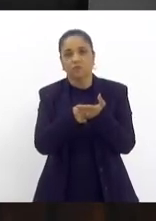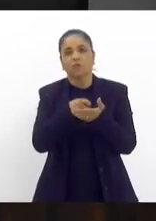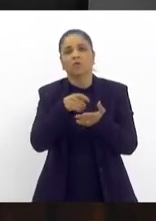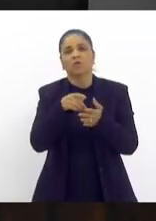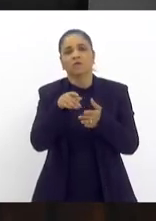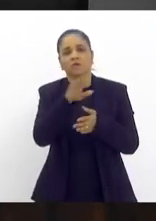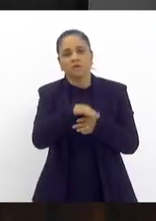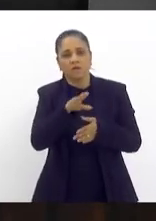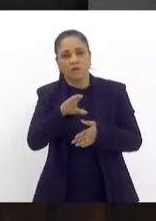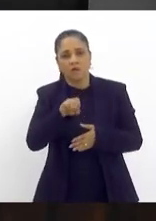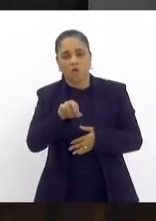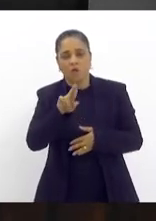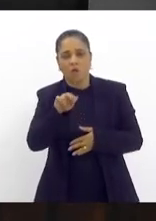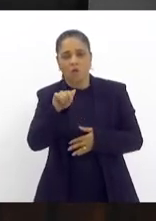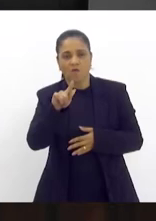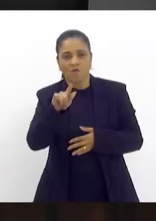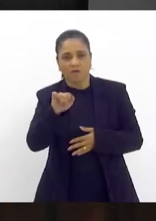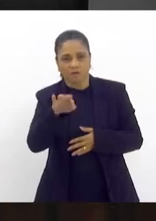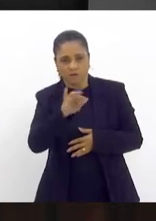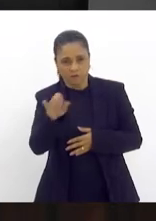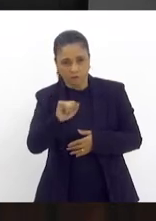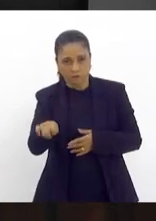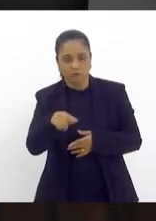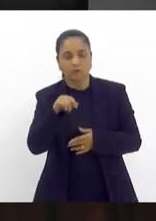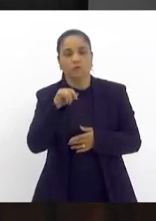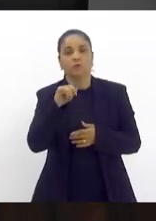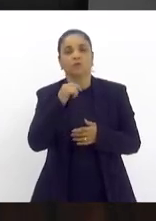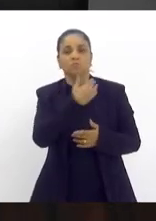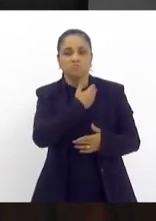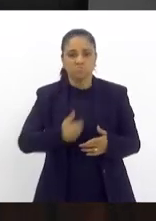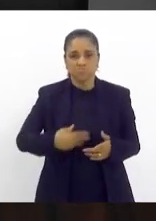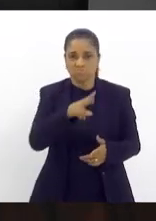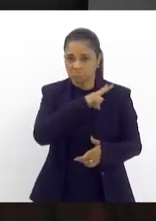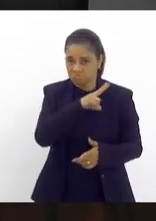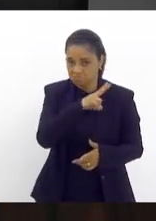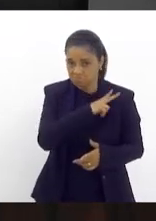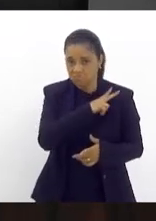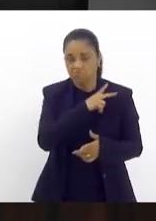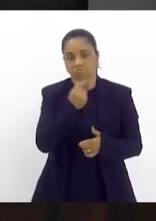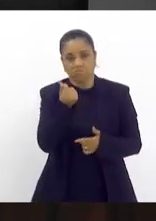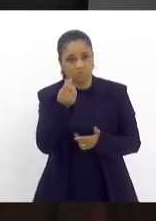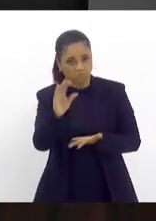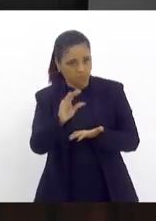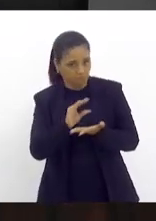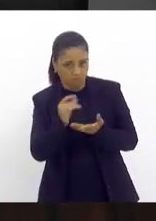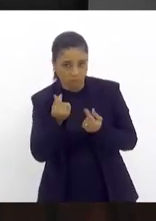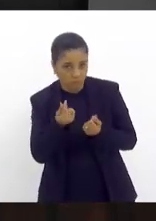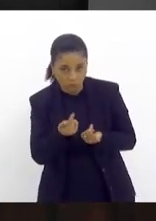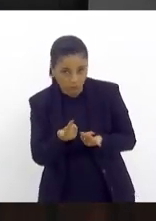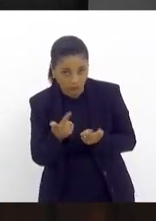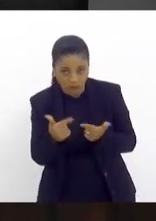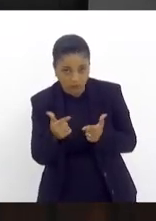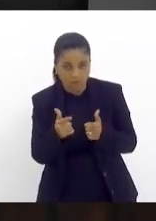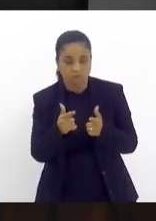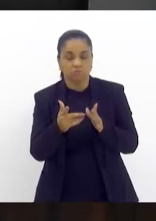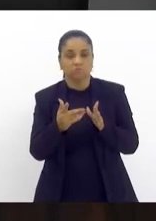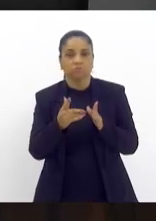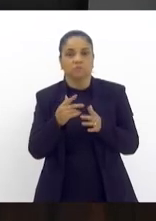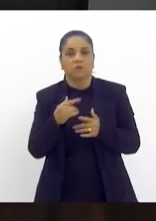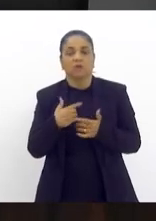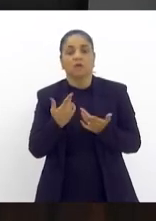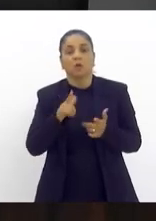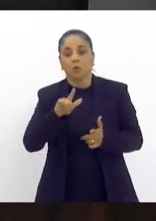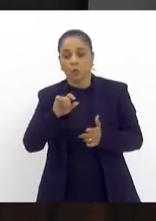orfanatos ou instituições coletivas, públicas ou privadas, sem fins lucrativos, nos programas